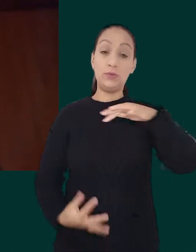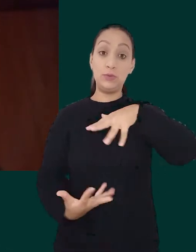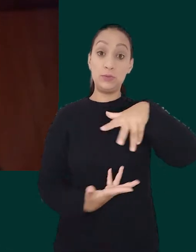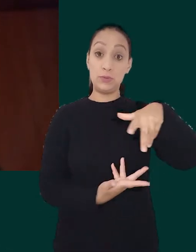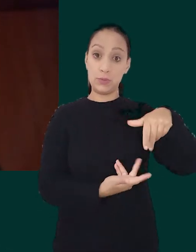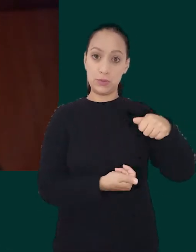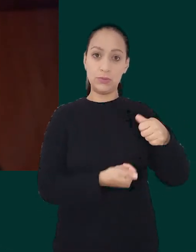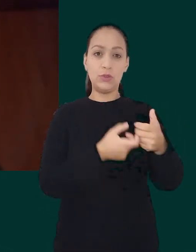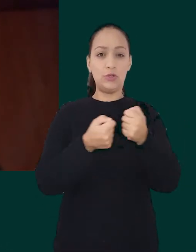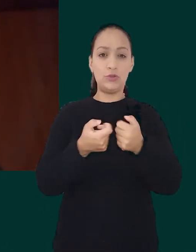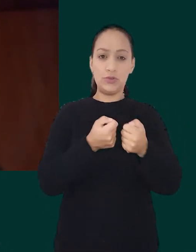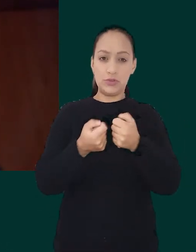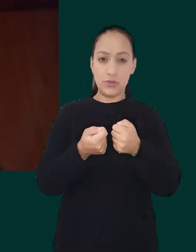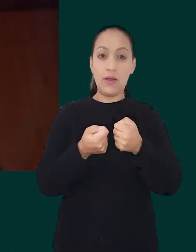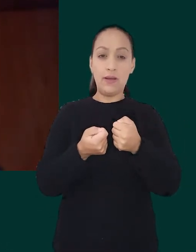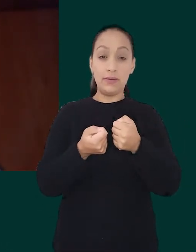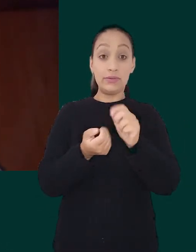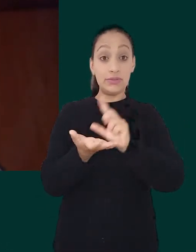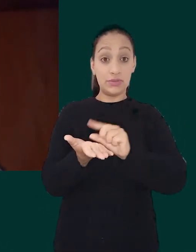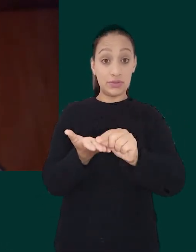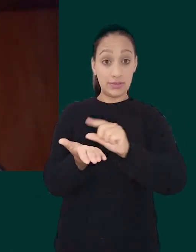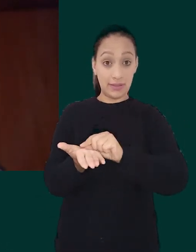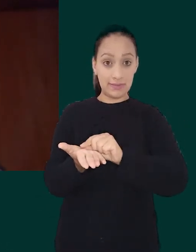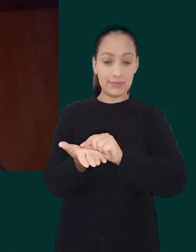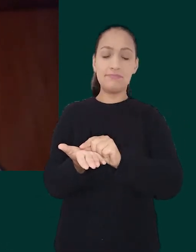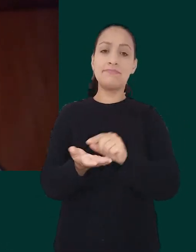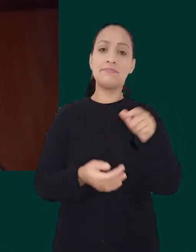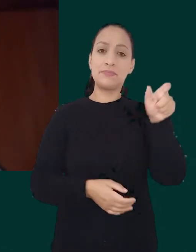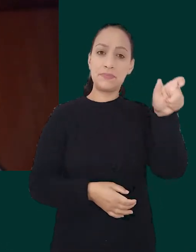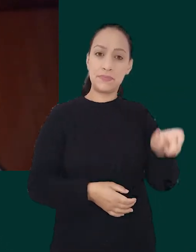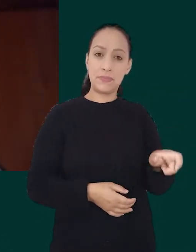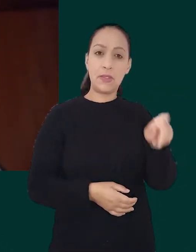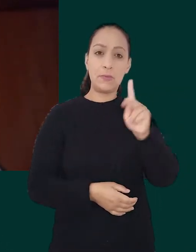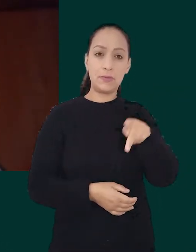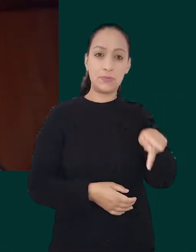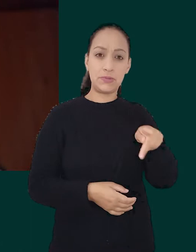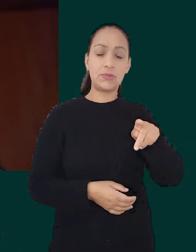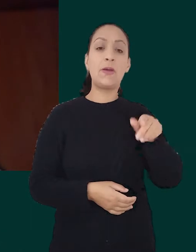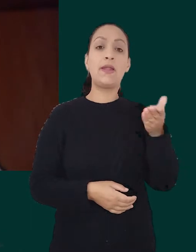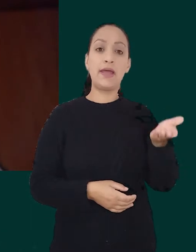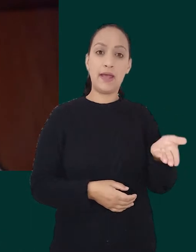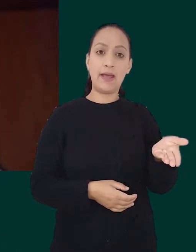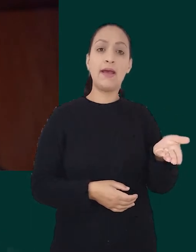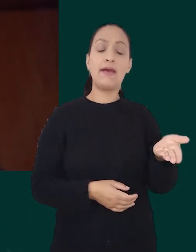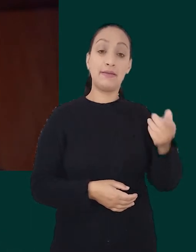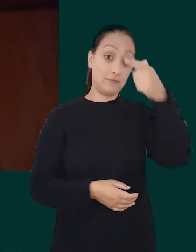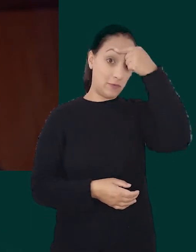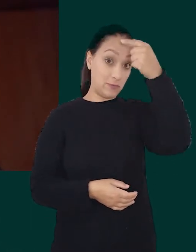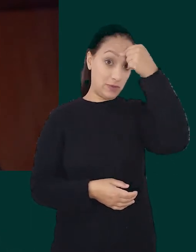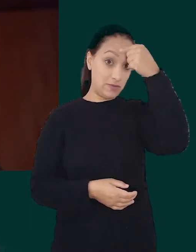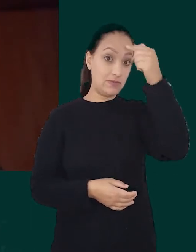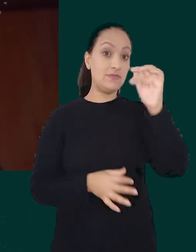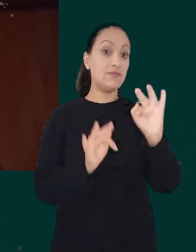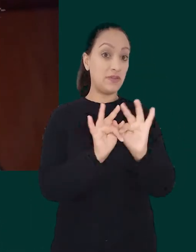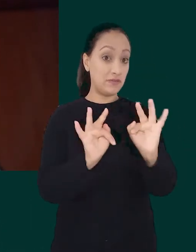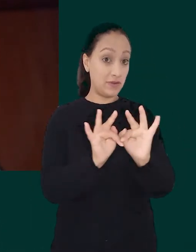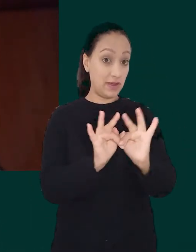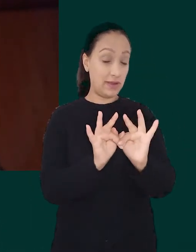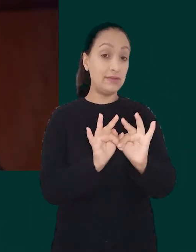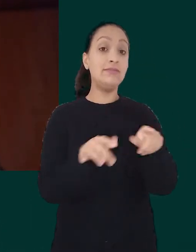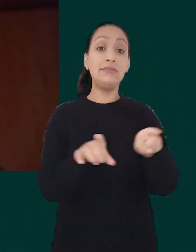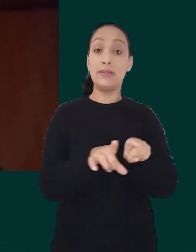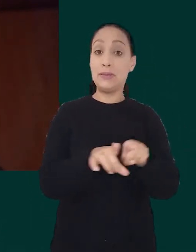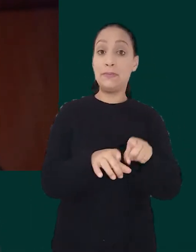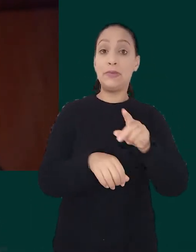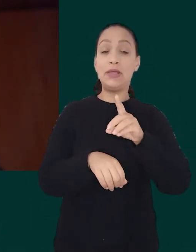jogos digitais. O Guilherme, ele é professor da Universidade Fevale, ele também é